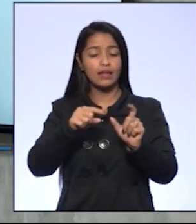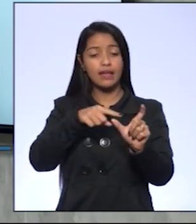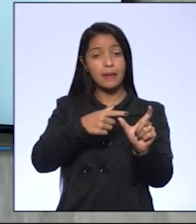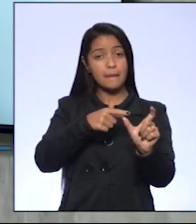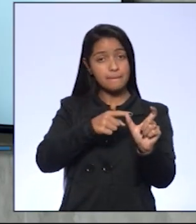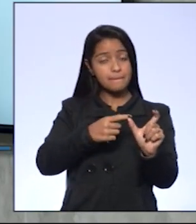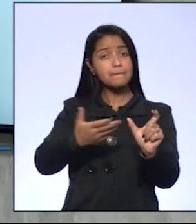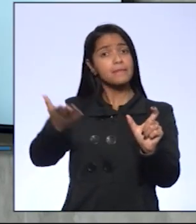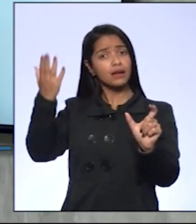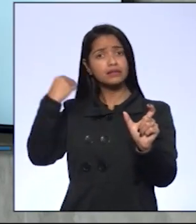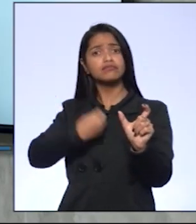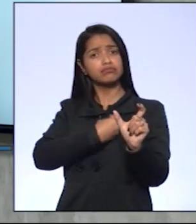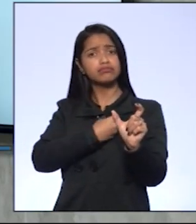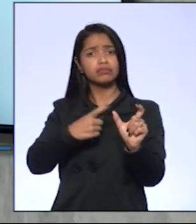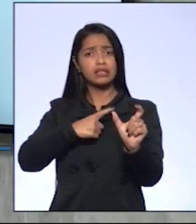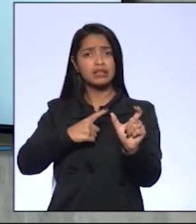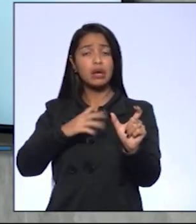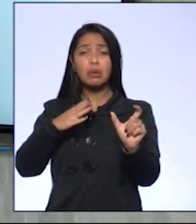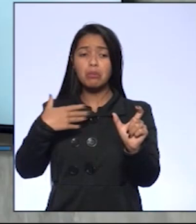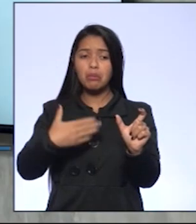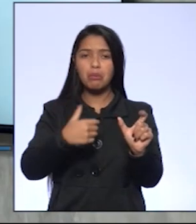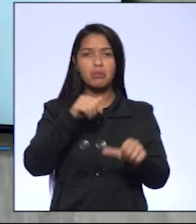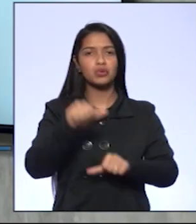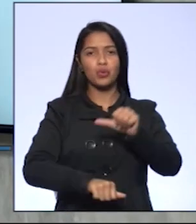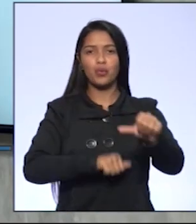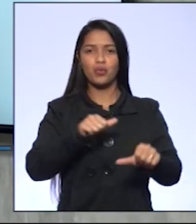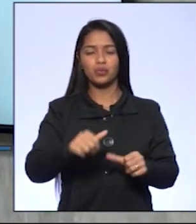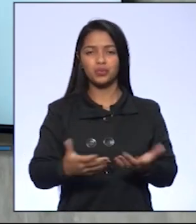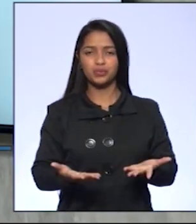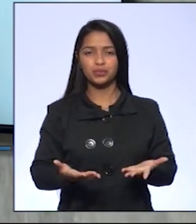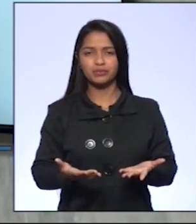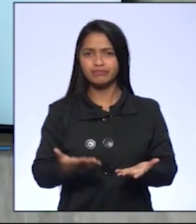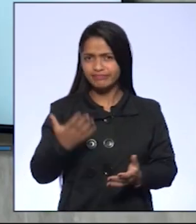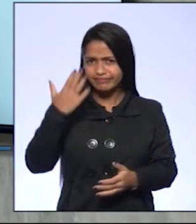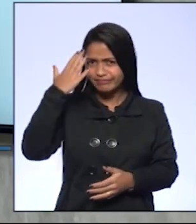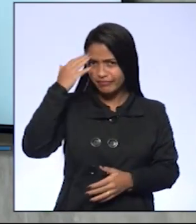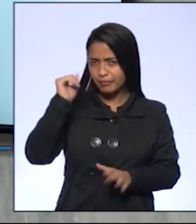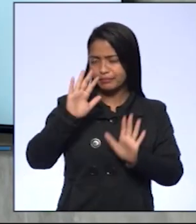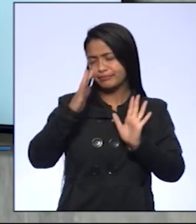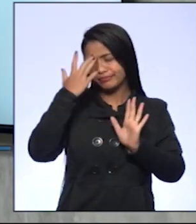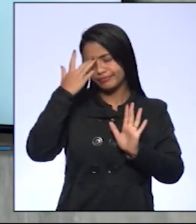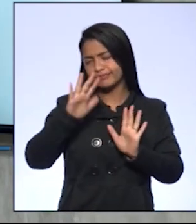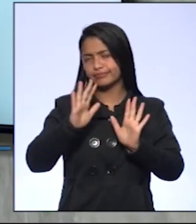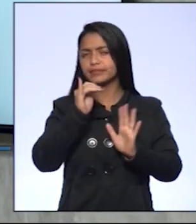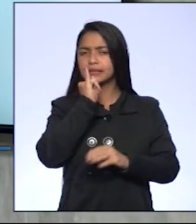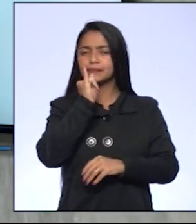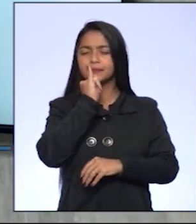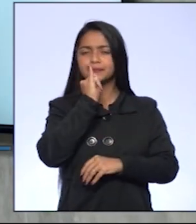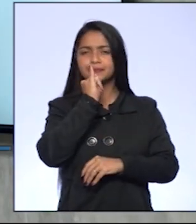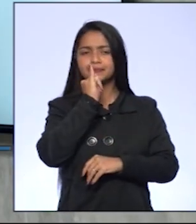existia, ela vai mudando, tá? Eu não sei se vocês sabem, mas, por exemplo,